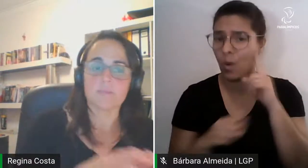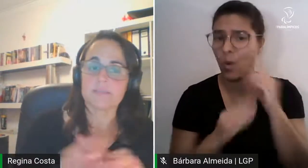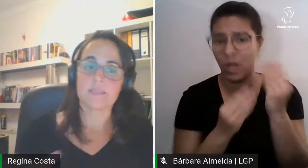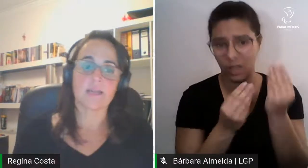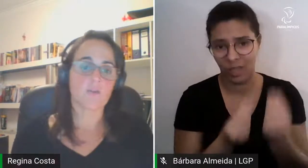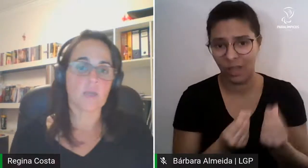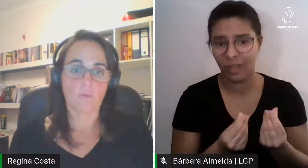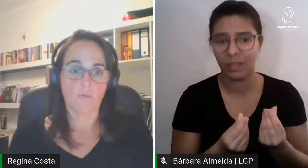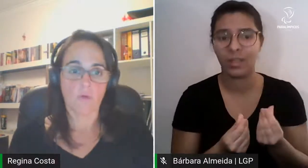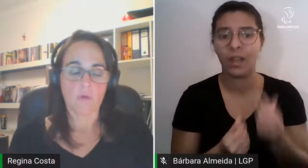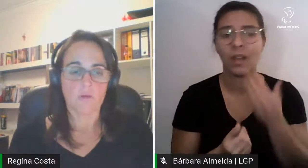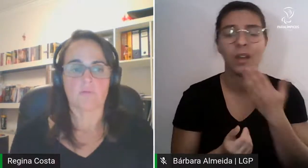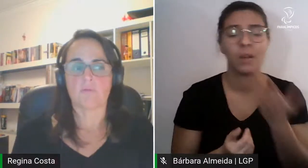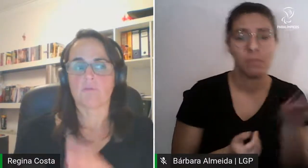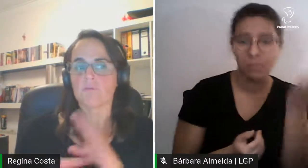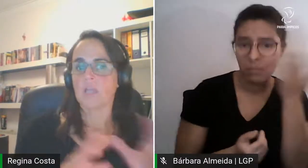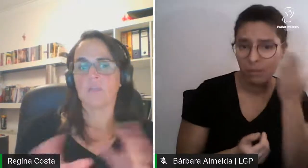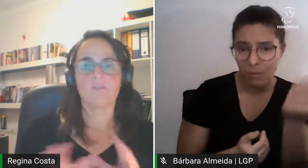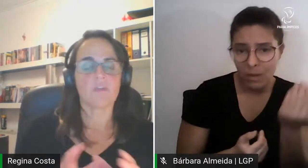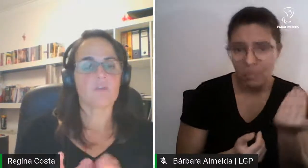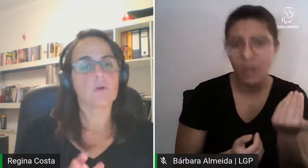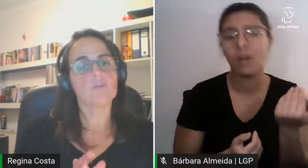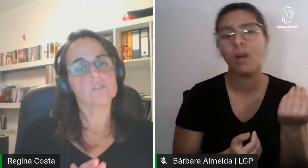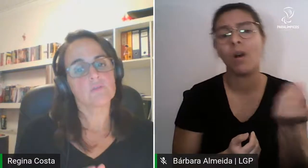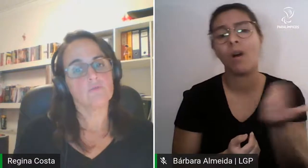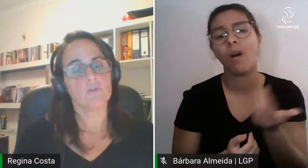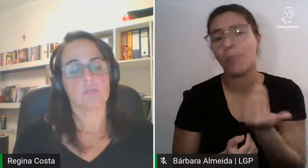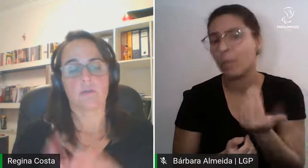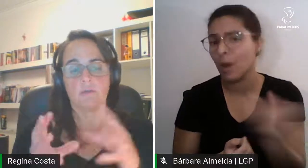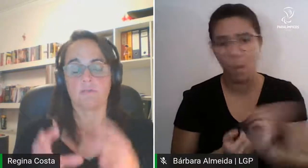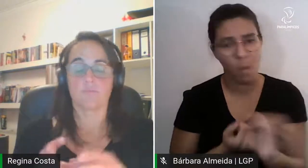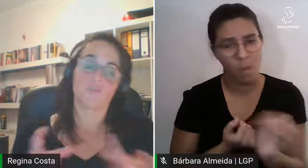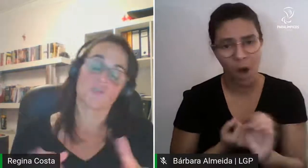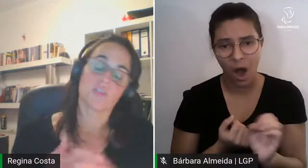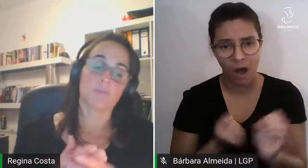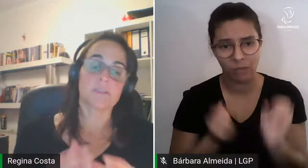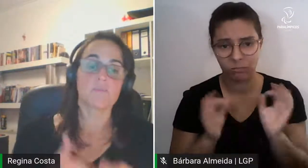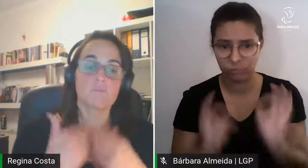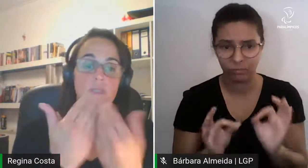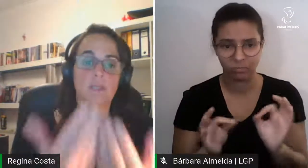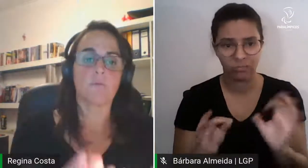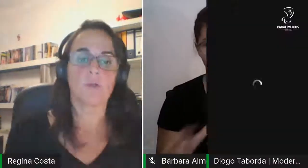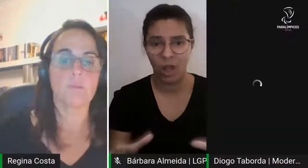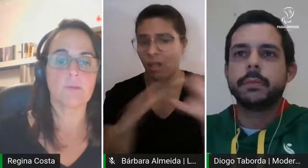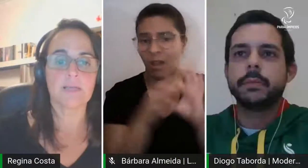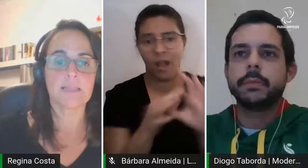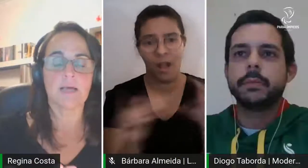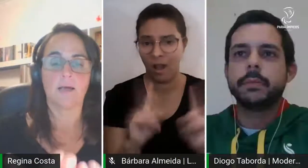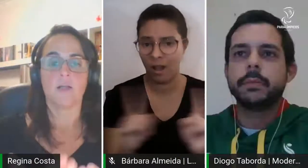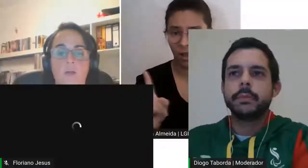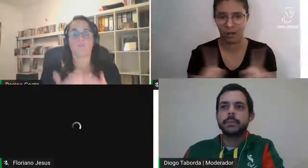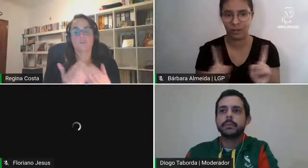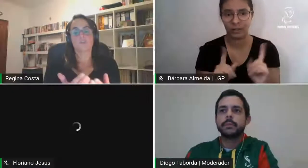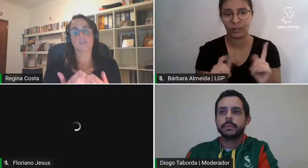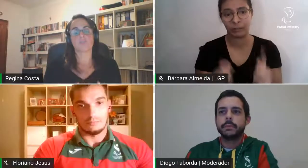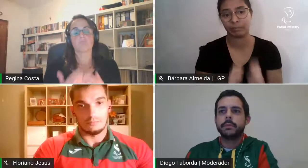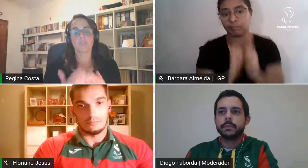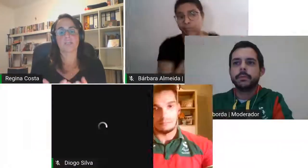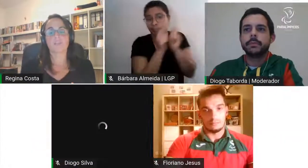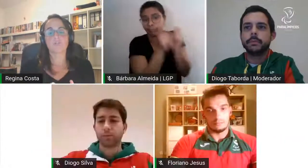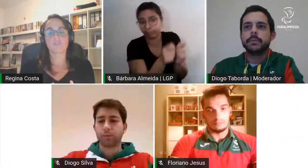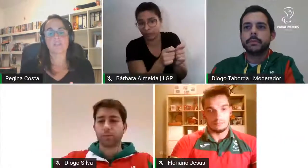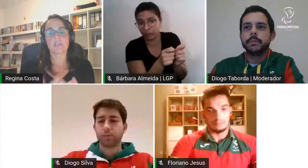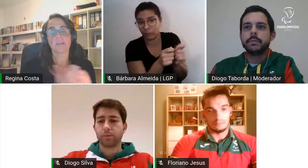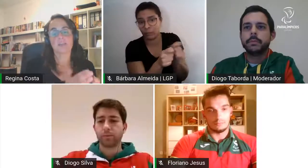alguma incapacidade ou não. Não tem a ver uma coisa com a outra. Depois nós aí passamos um bocadinho a bola para o lado de lá. Vocês,